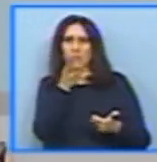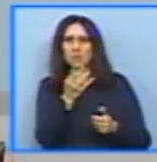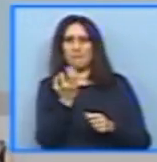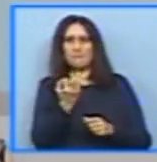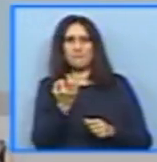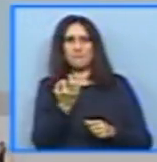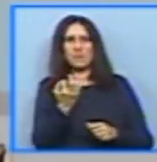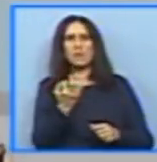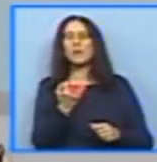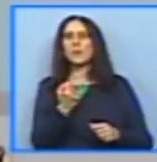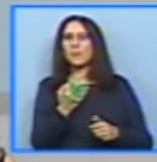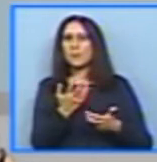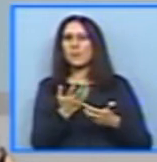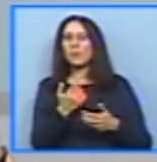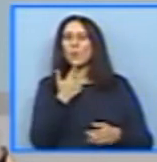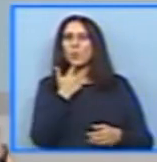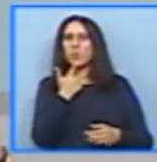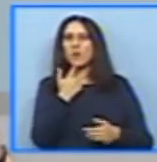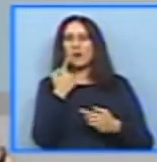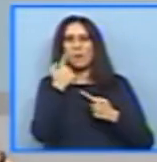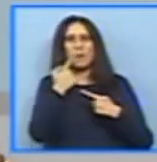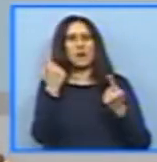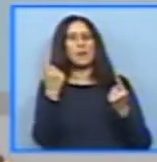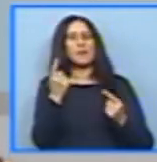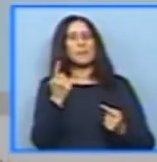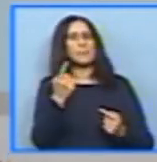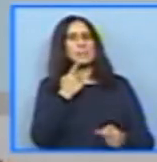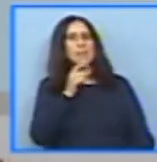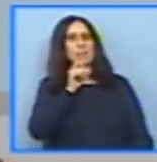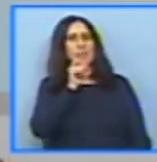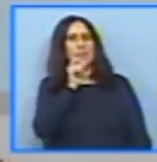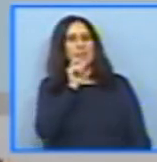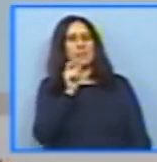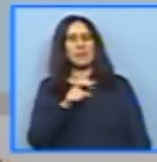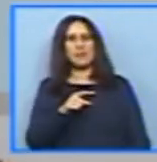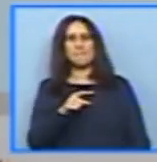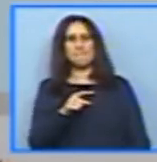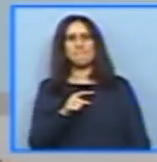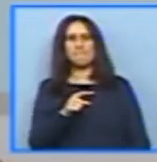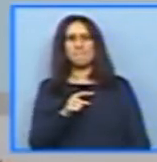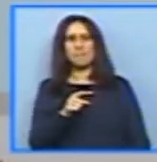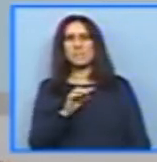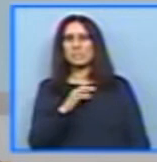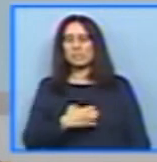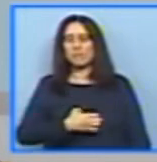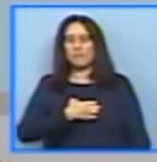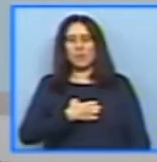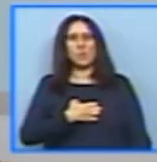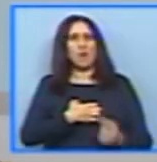também muito significativa, ou seja, capaz de conferir significado,